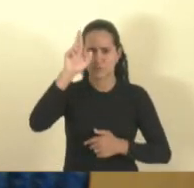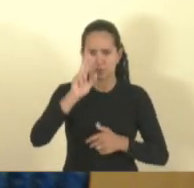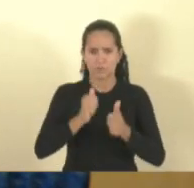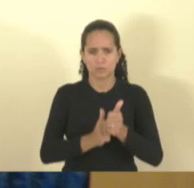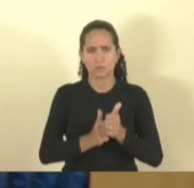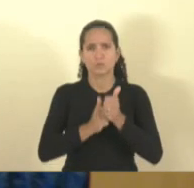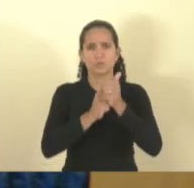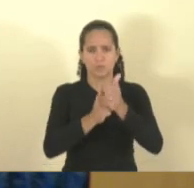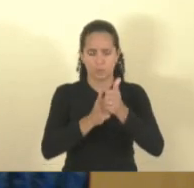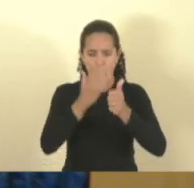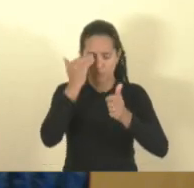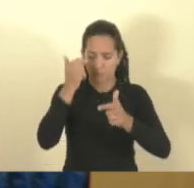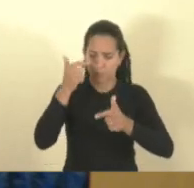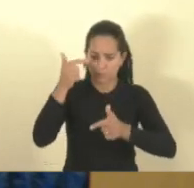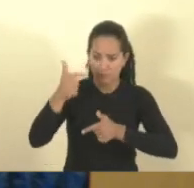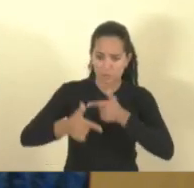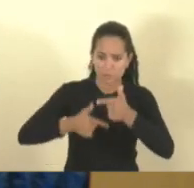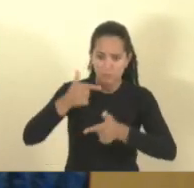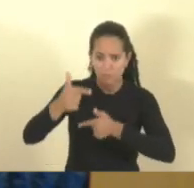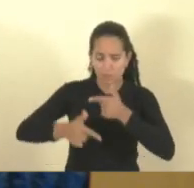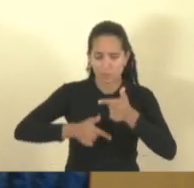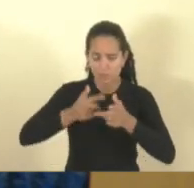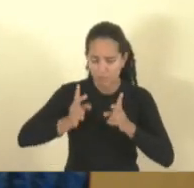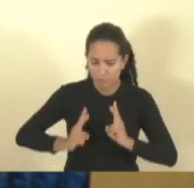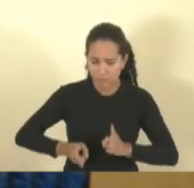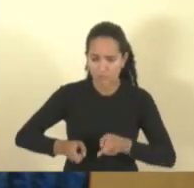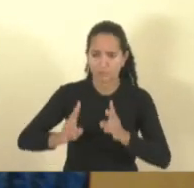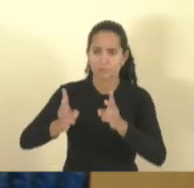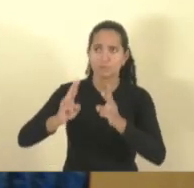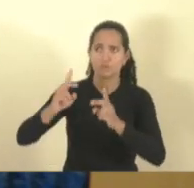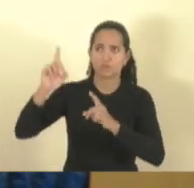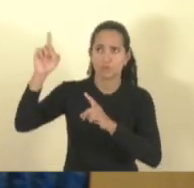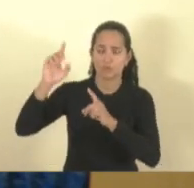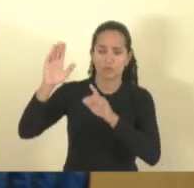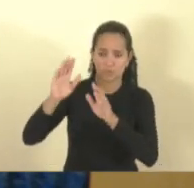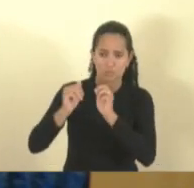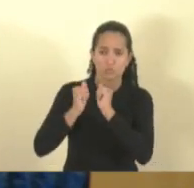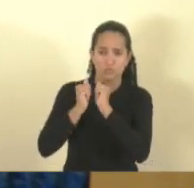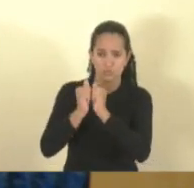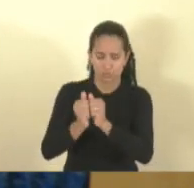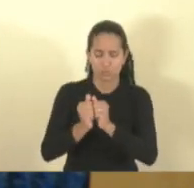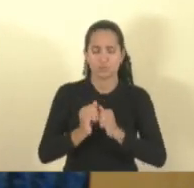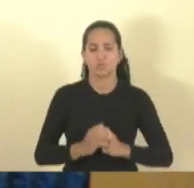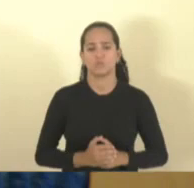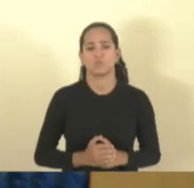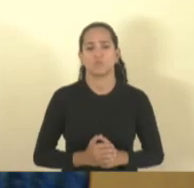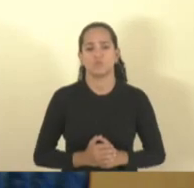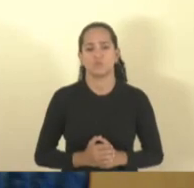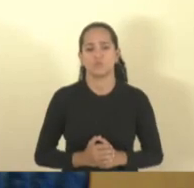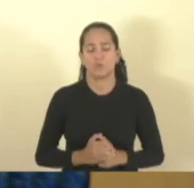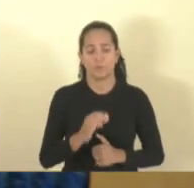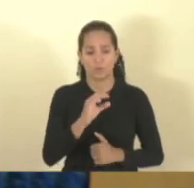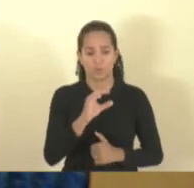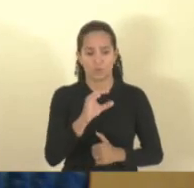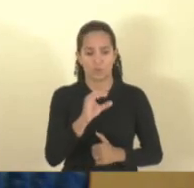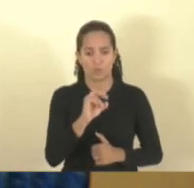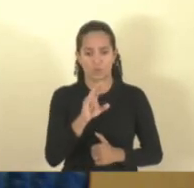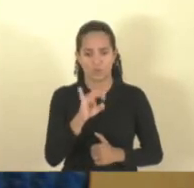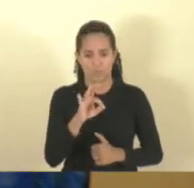que o vosso trabalho não é em vão no Senhor. Coríntios 1, versículos 15 e